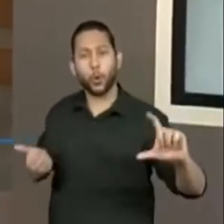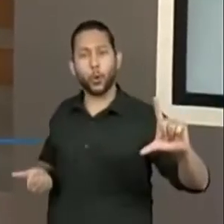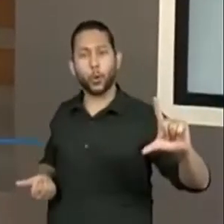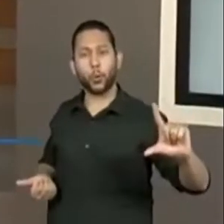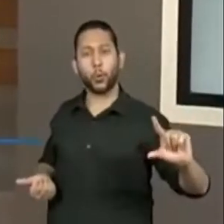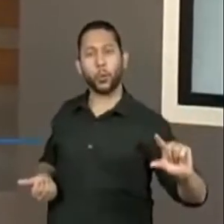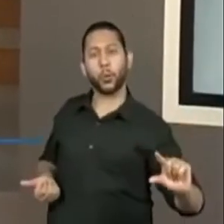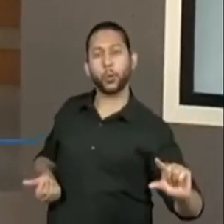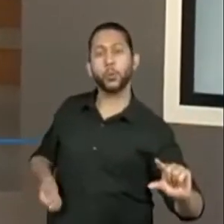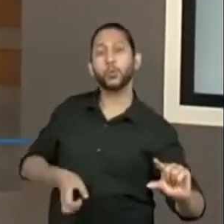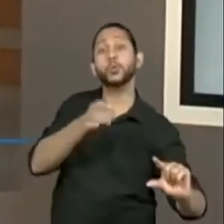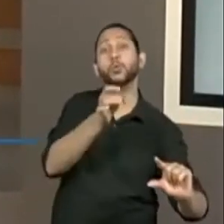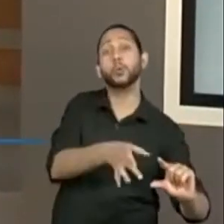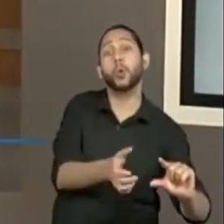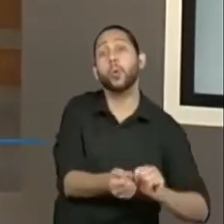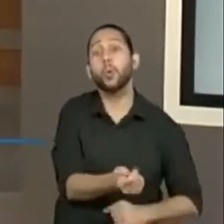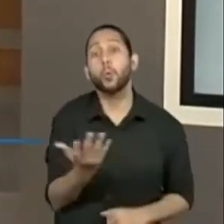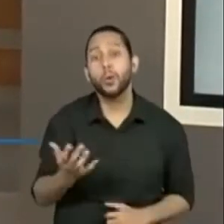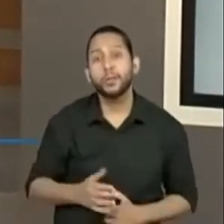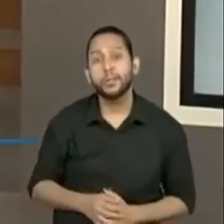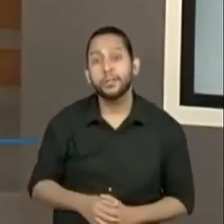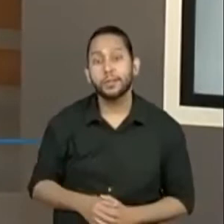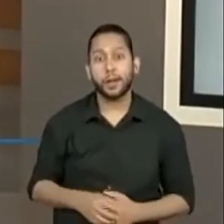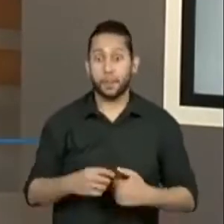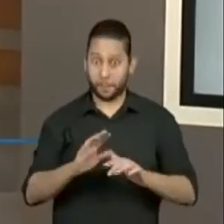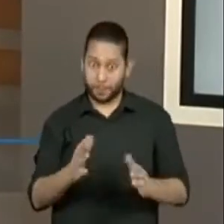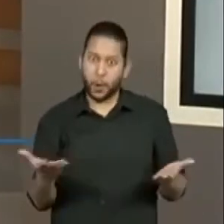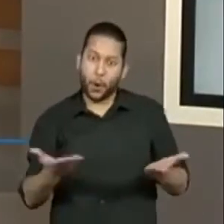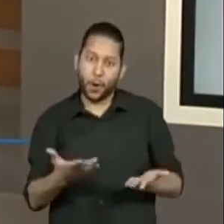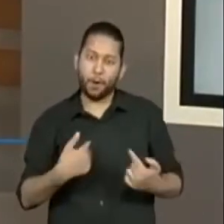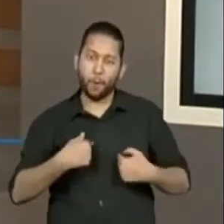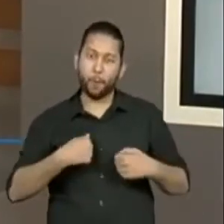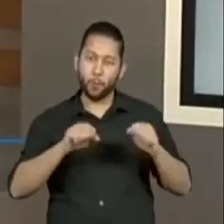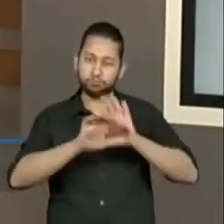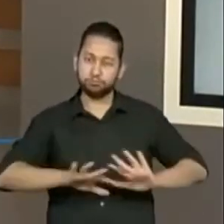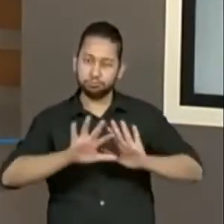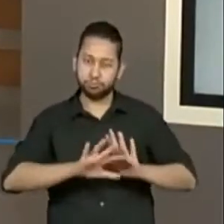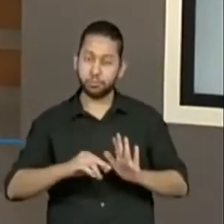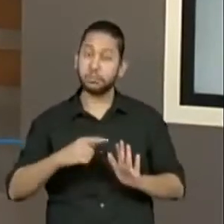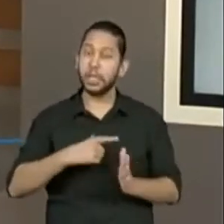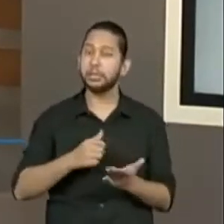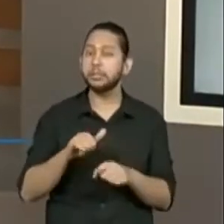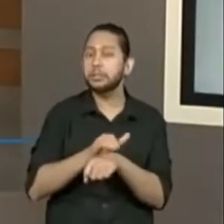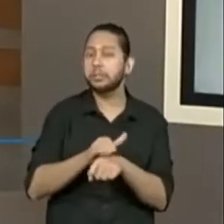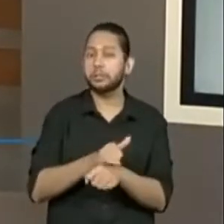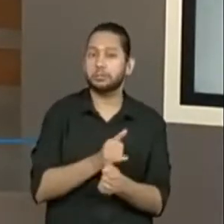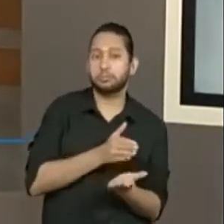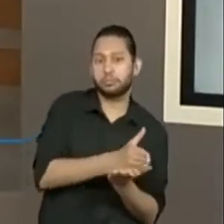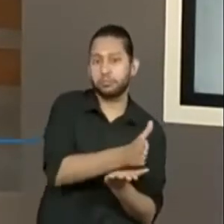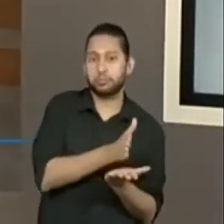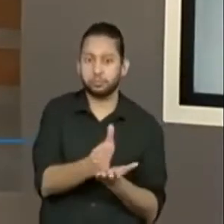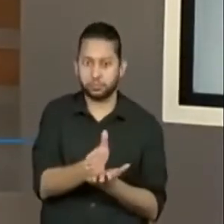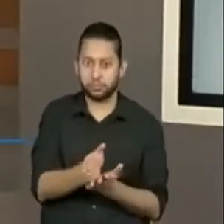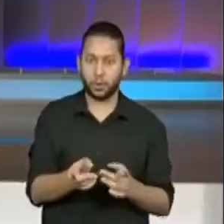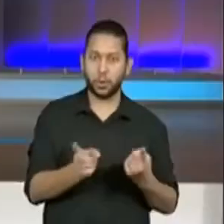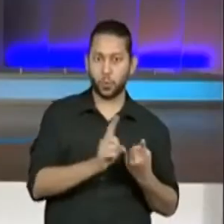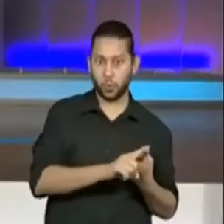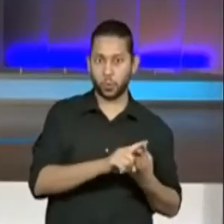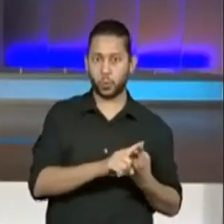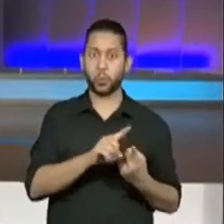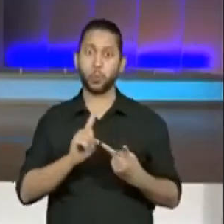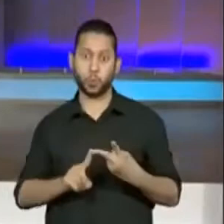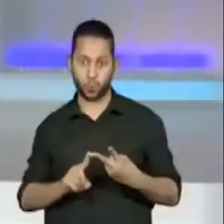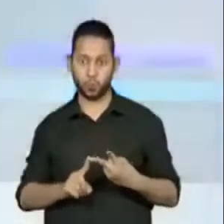o aluno escolhe a maneira que ele resolva essa situação problema mas eu vou mostrar as duas estratégias aqui para vocês certo então